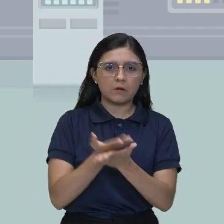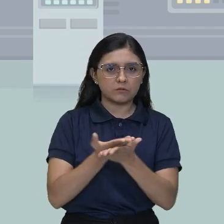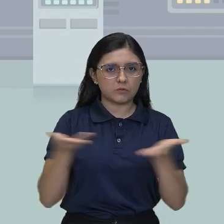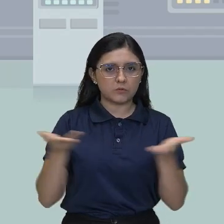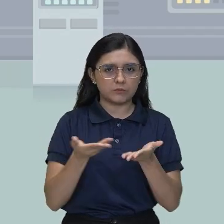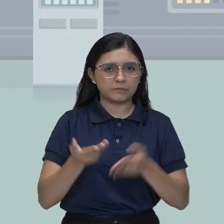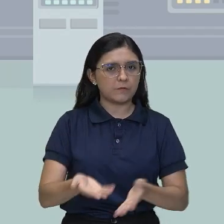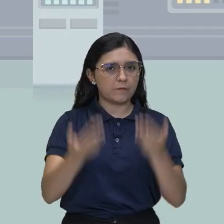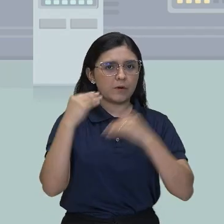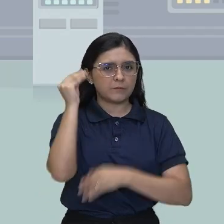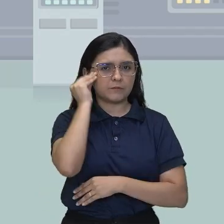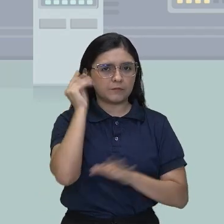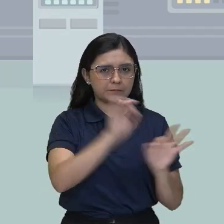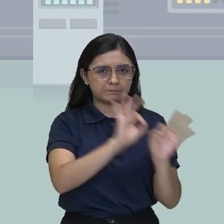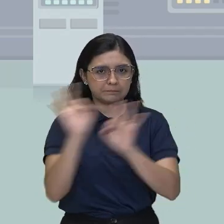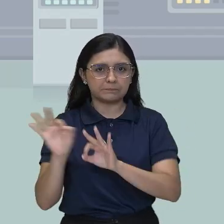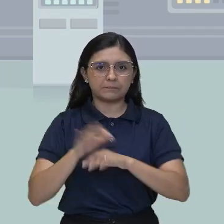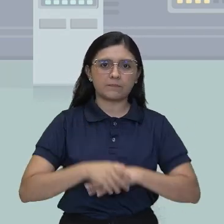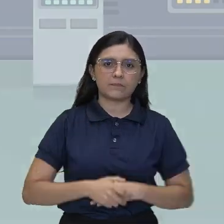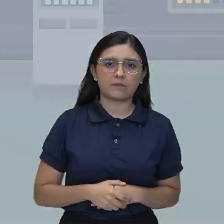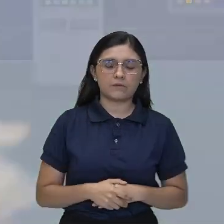aula. Vamos ao nosso vídeo.